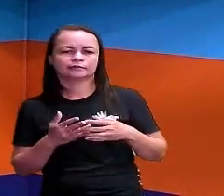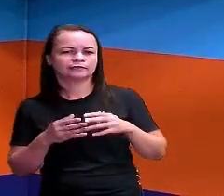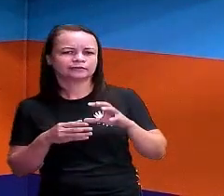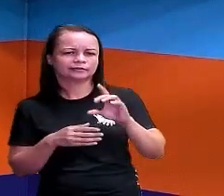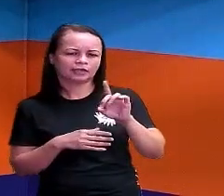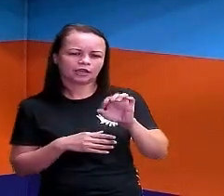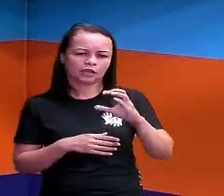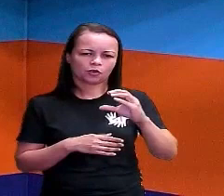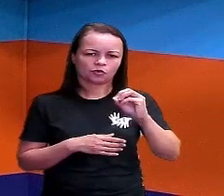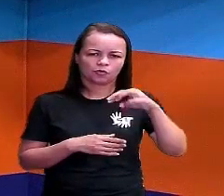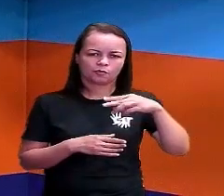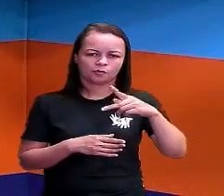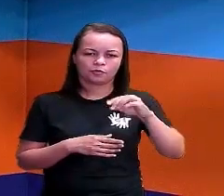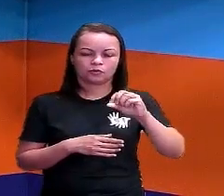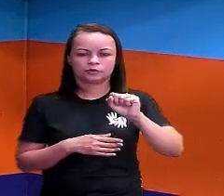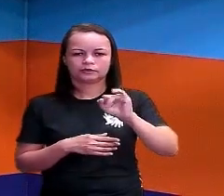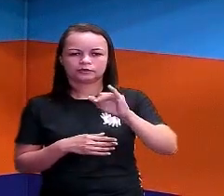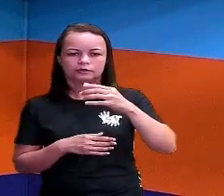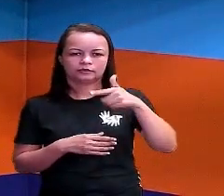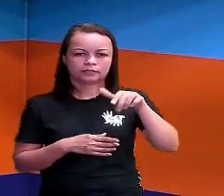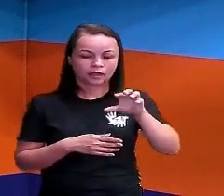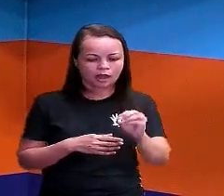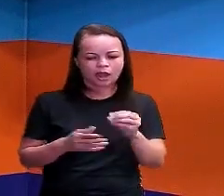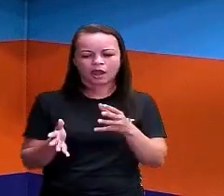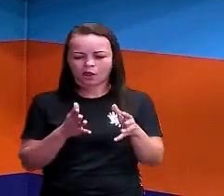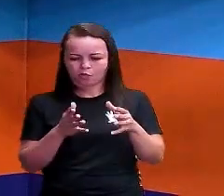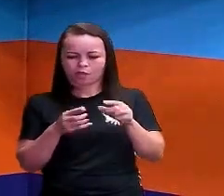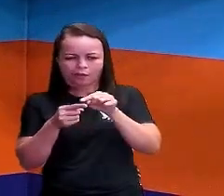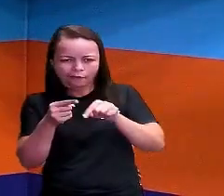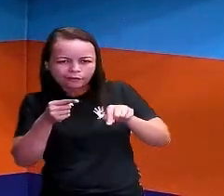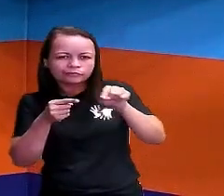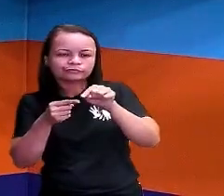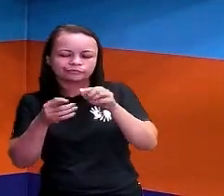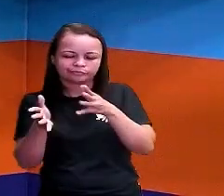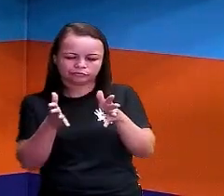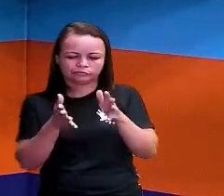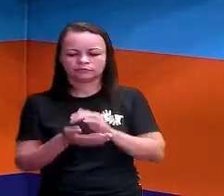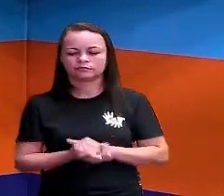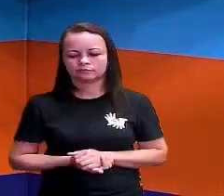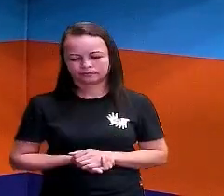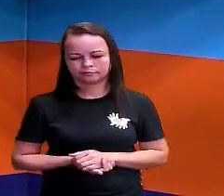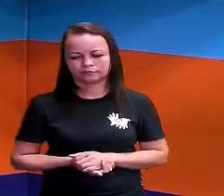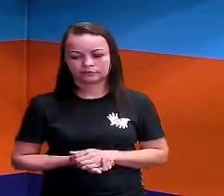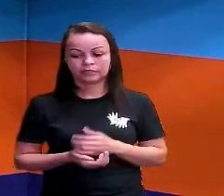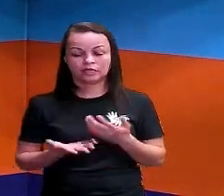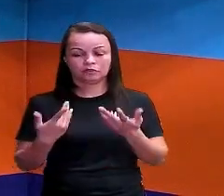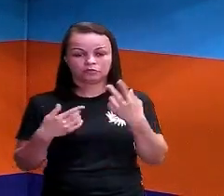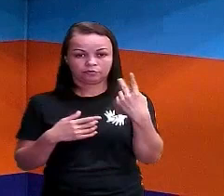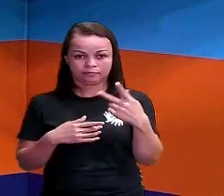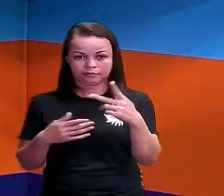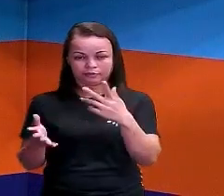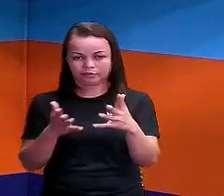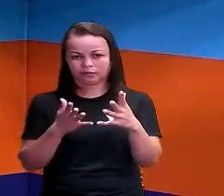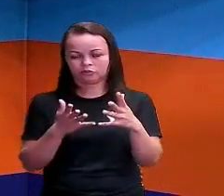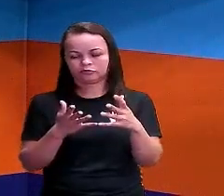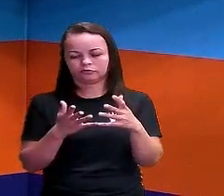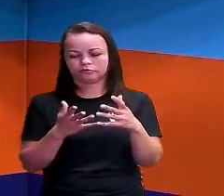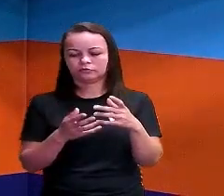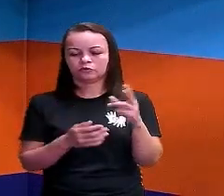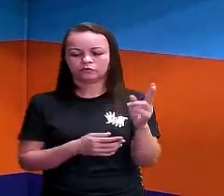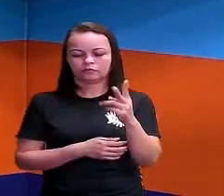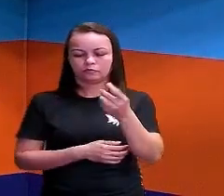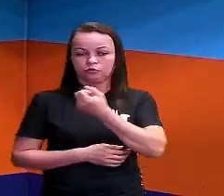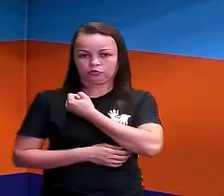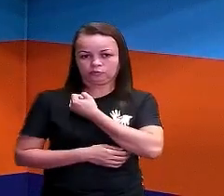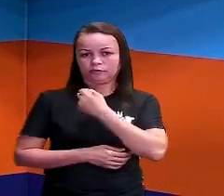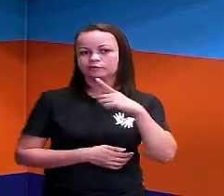Decomposição, arredondamento. Eu vou usar aqui a decomposição. Vou pegar aqui, ó, os valores que eu tenho